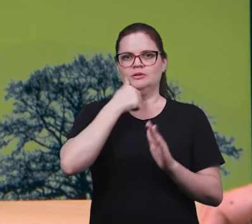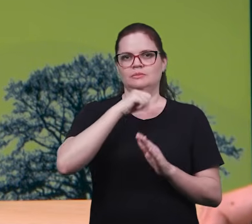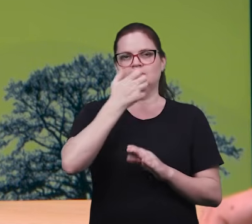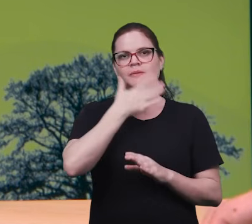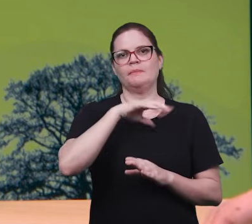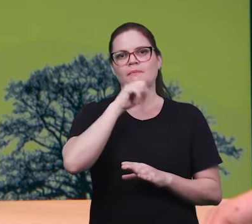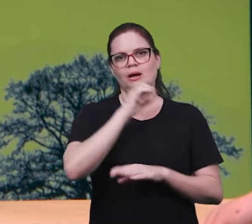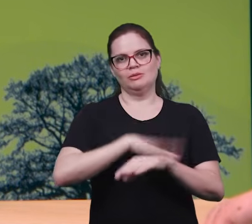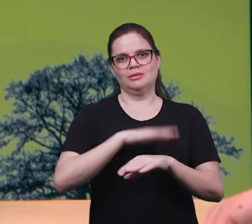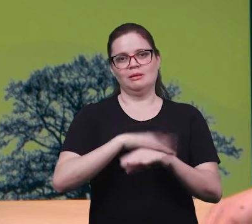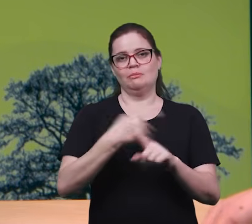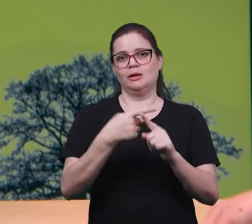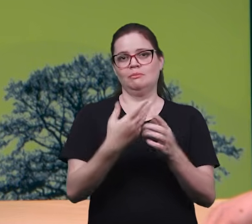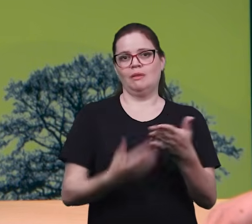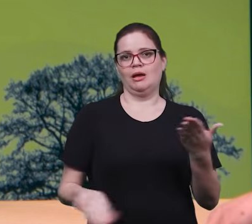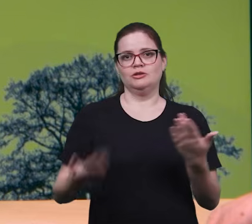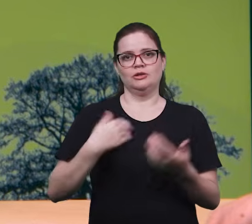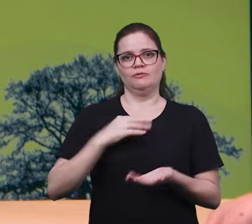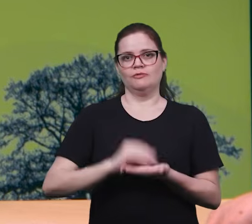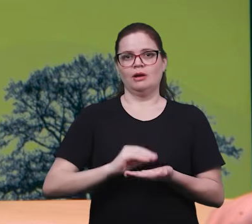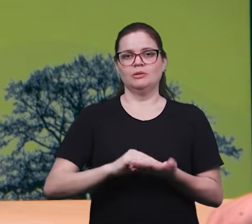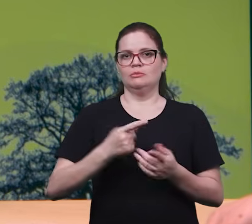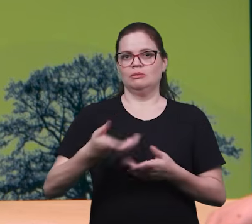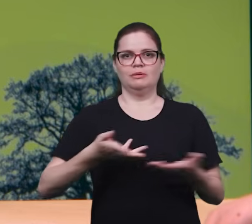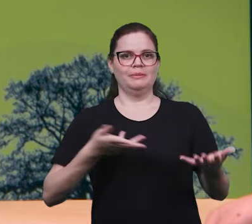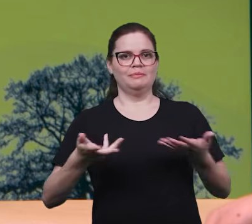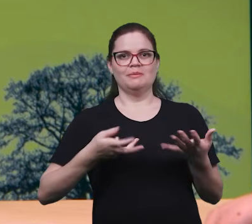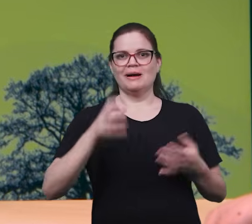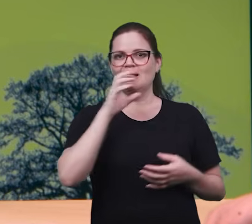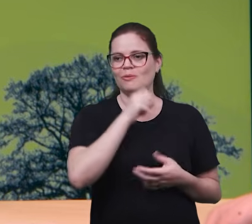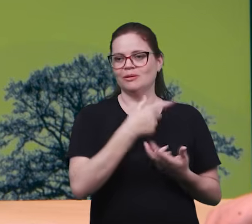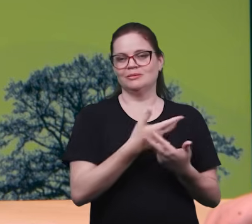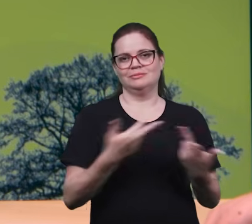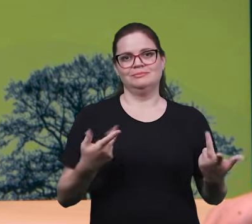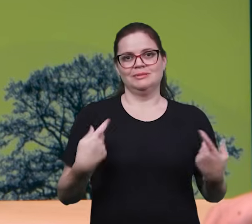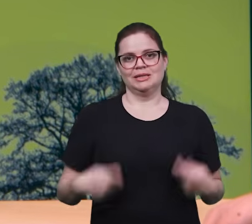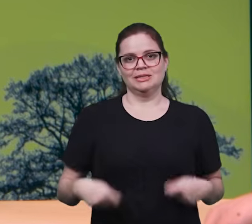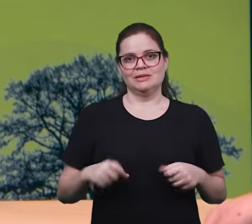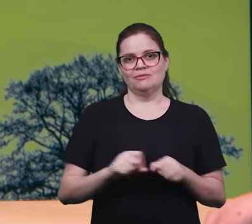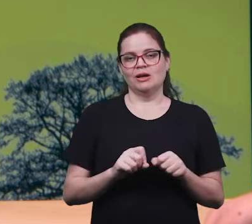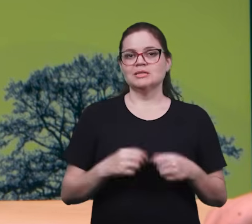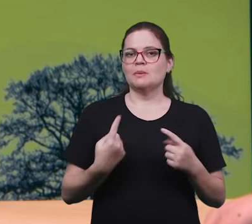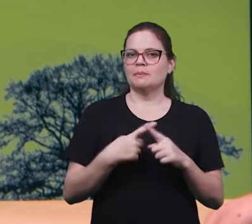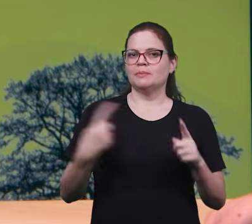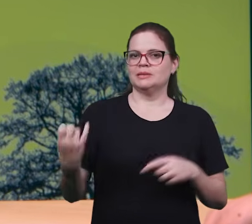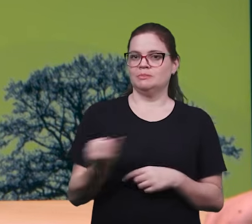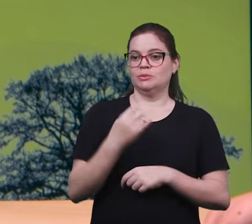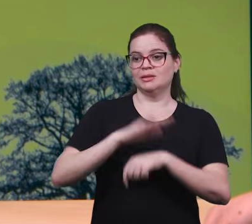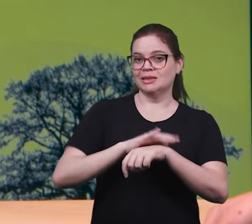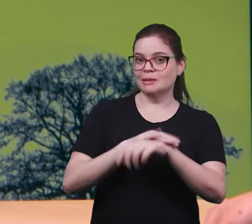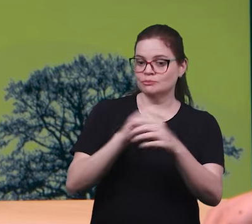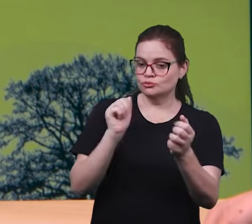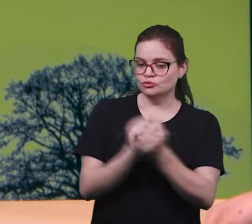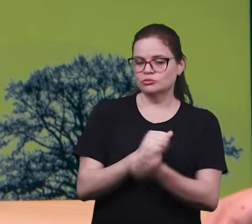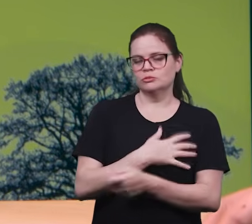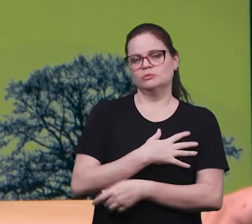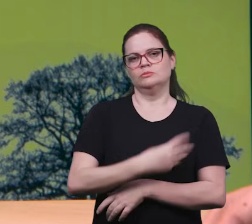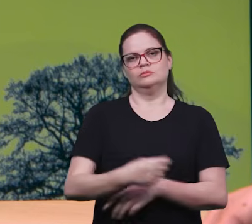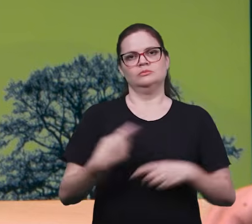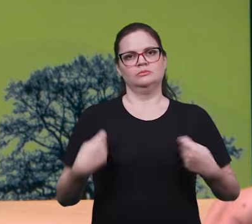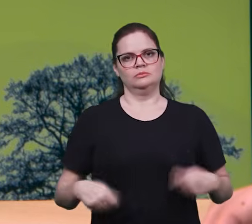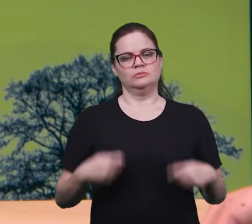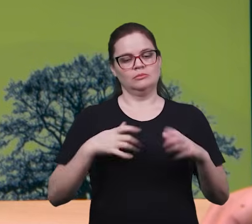famílias em geral, porque nós estamos sempre correndo, Mas é muito importante que o nosso tempo